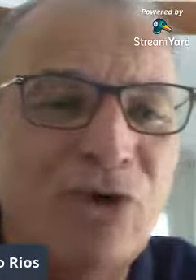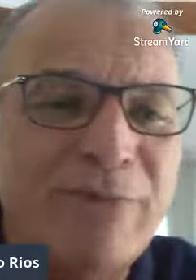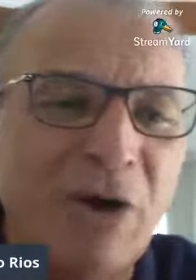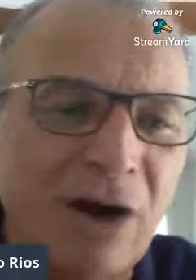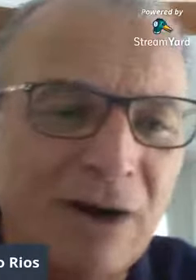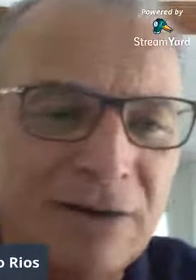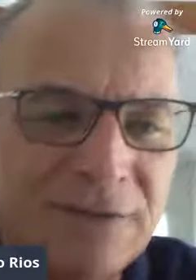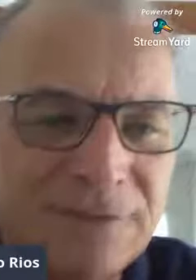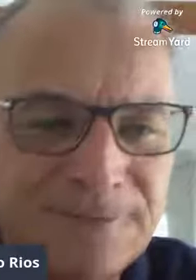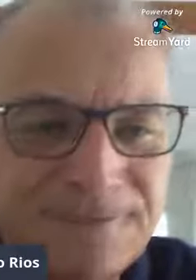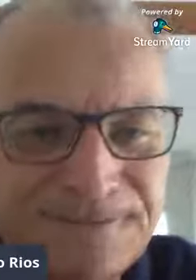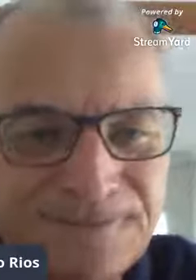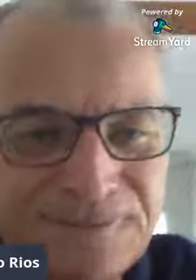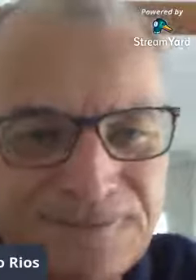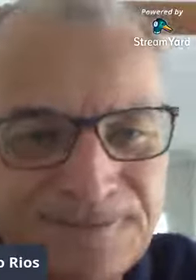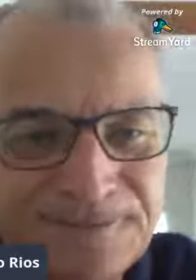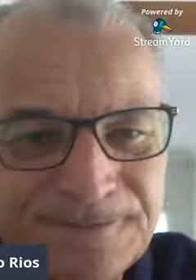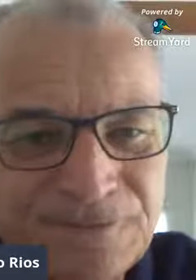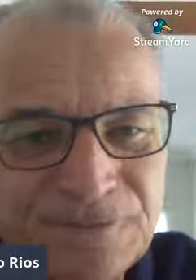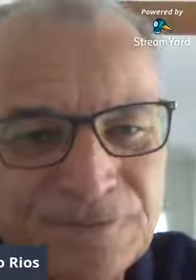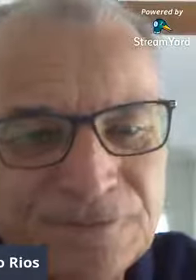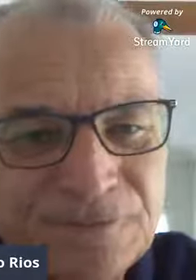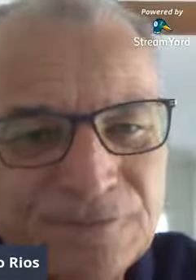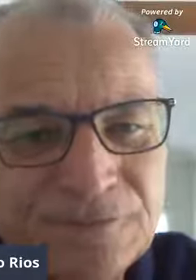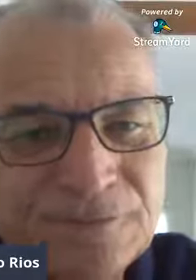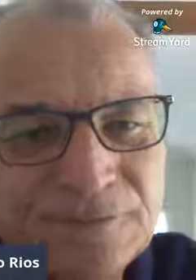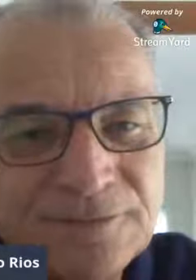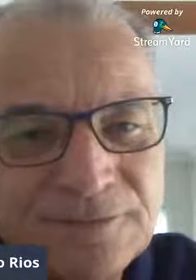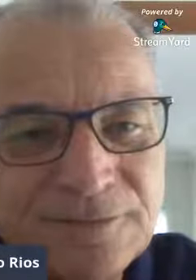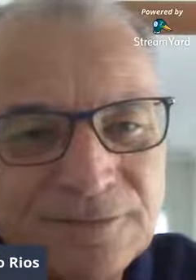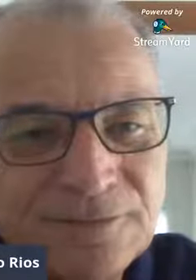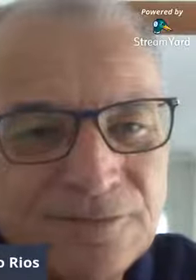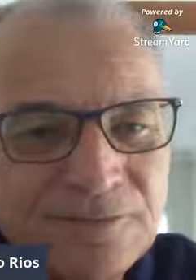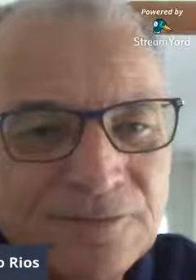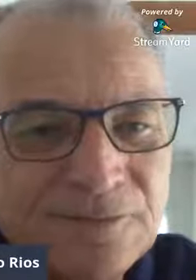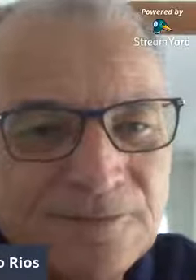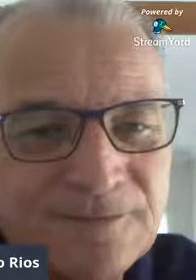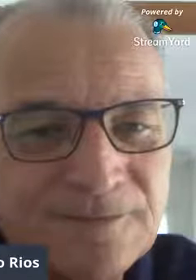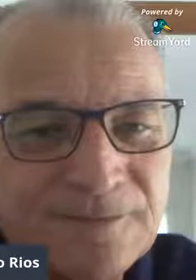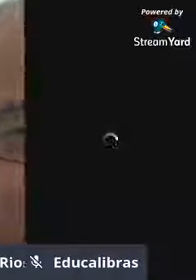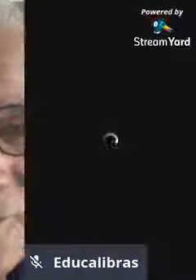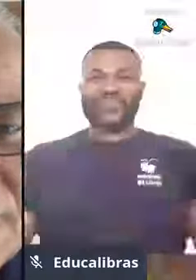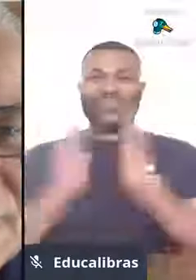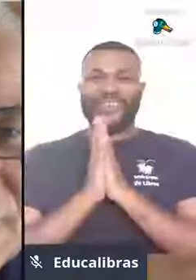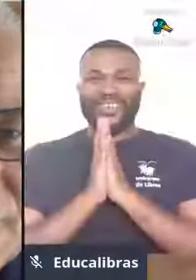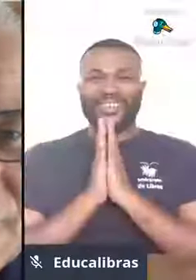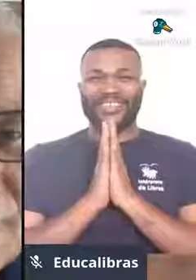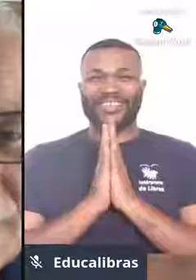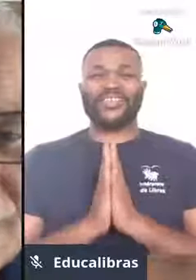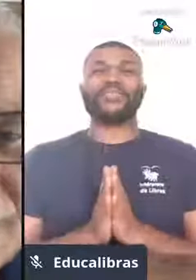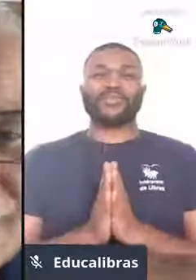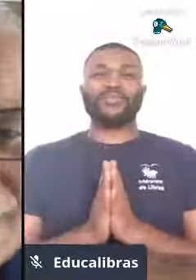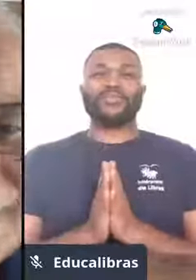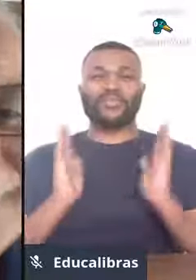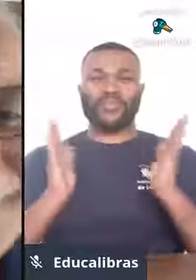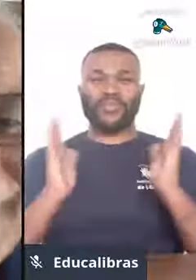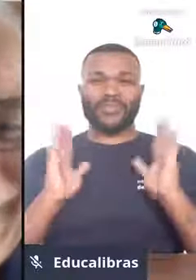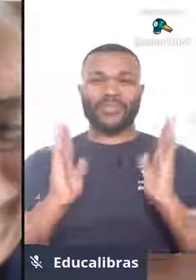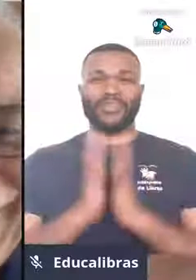muito menor. Deixa eu só, olha lá, voltando Libras aqui, deixa eu botar Libras de volta